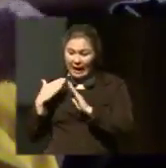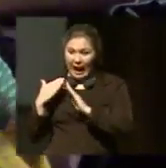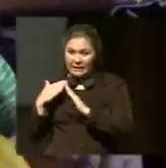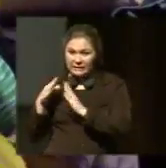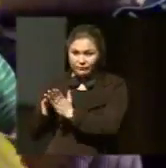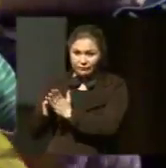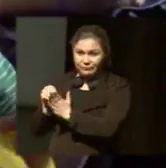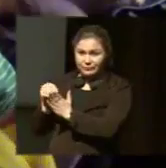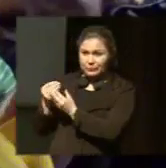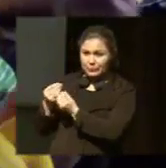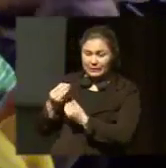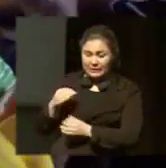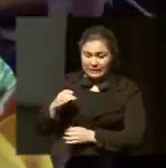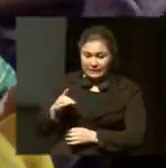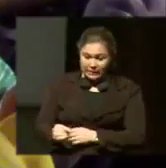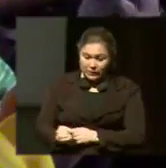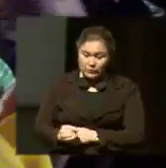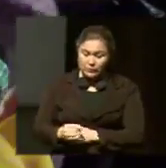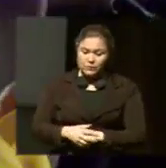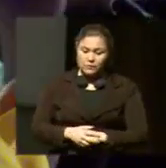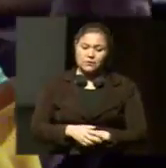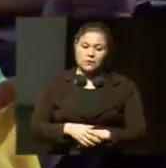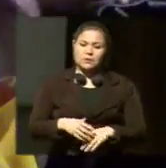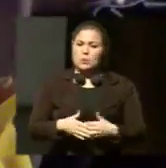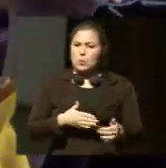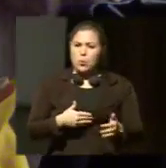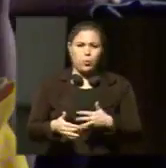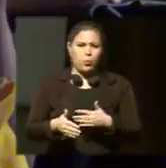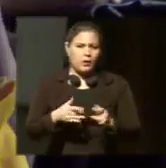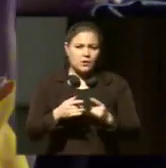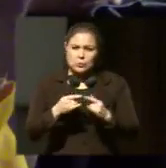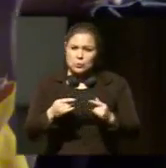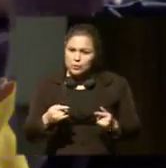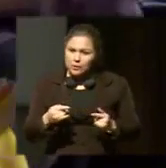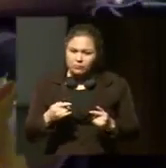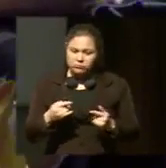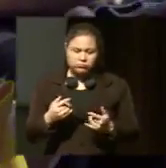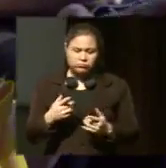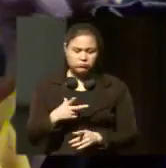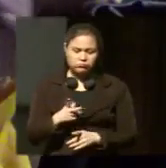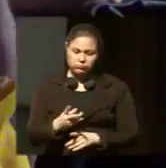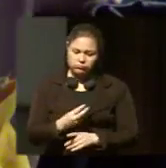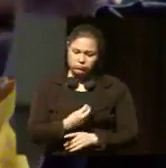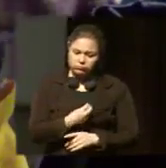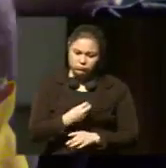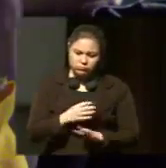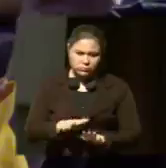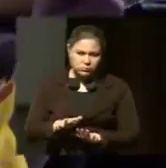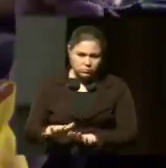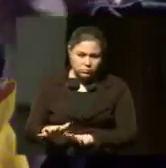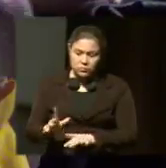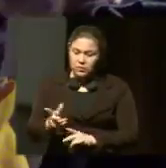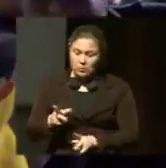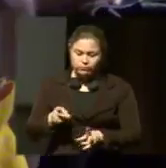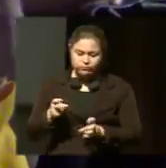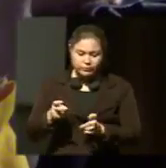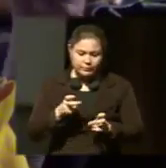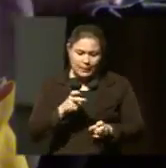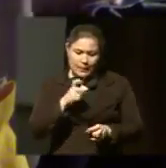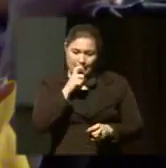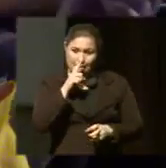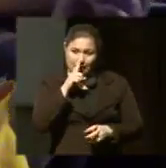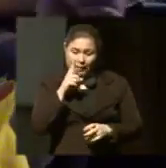muito cedo, tanto que em qualquer instituição de longa permanência não se vê pais